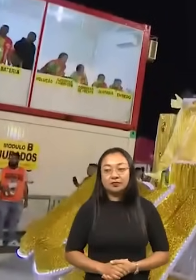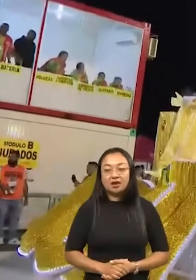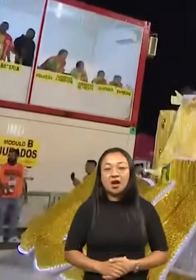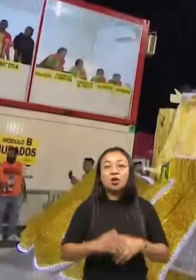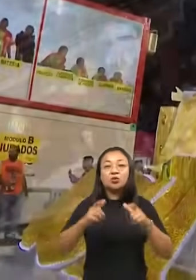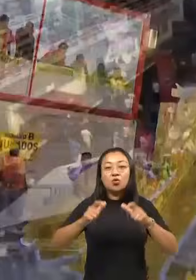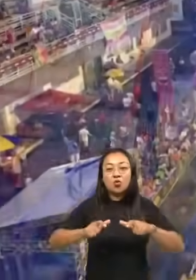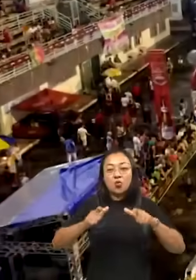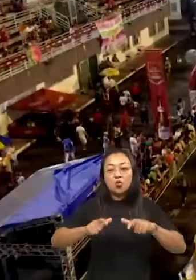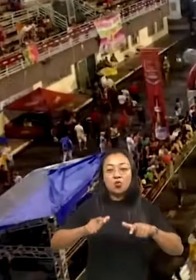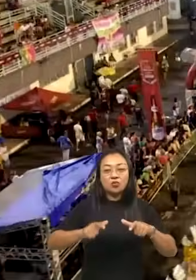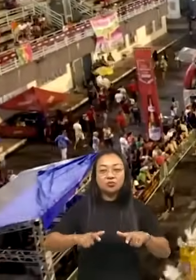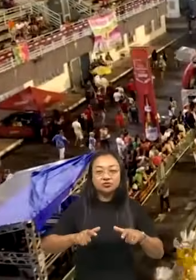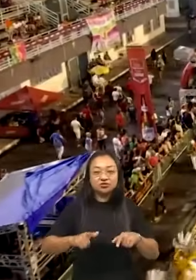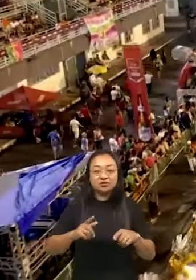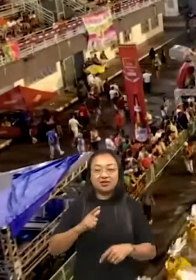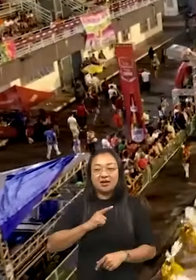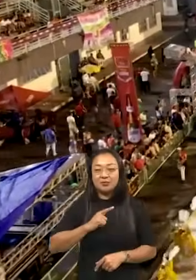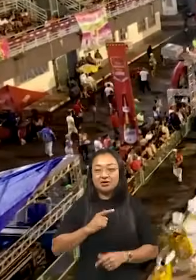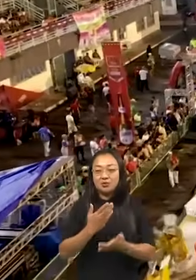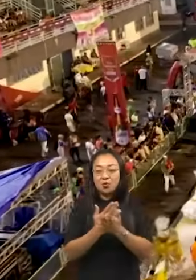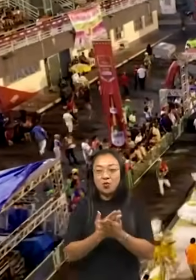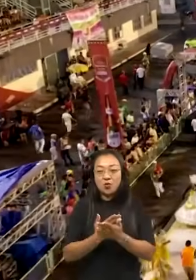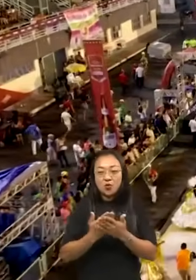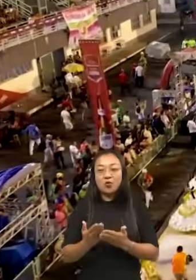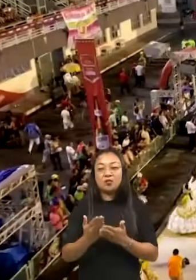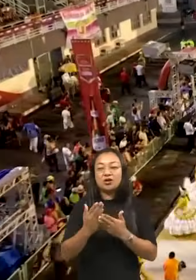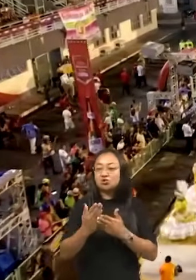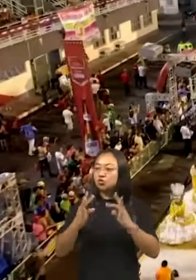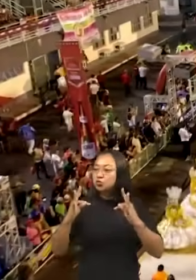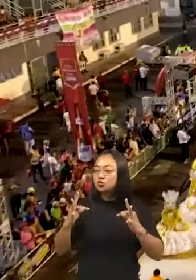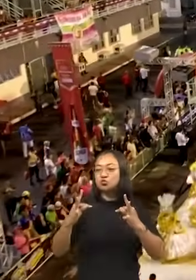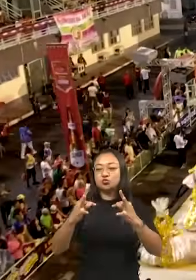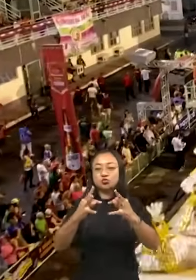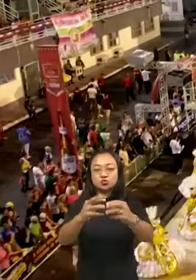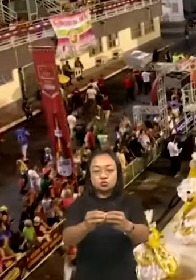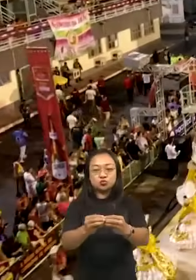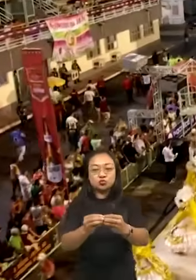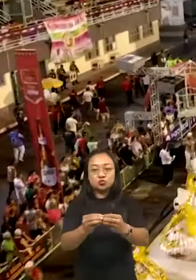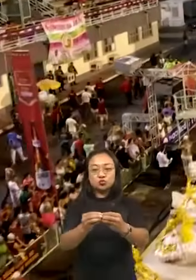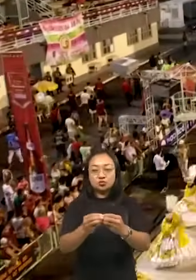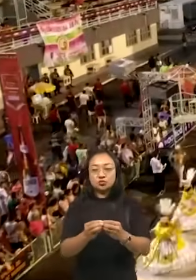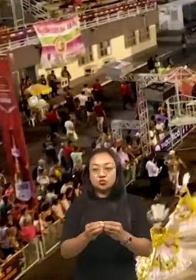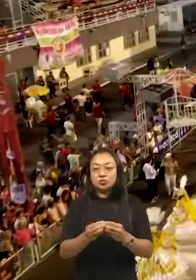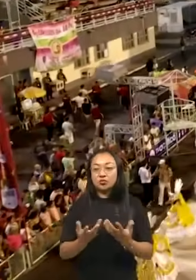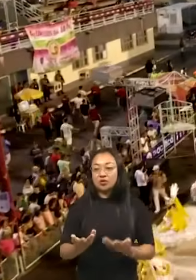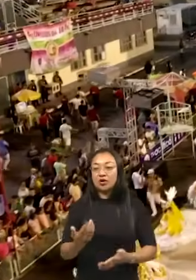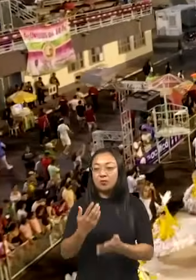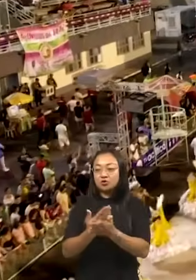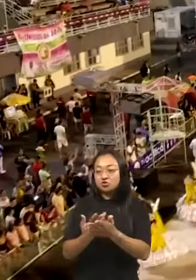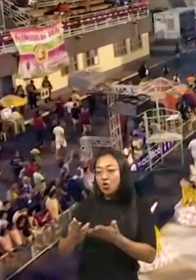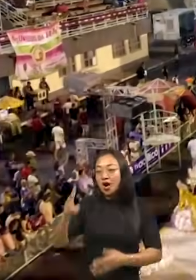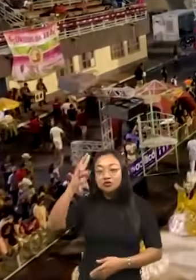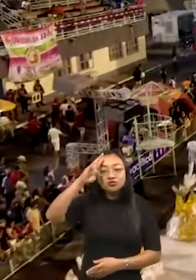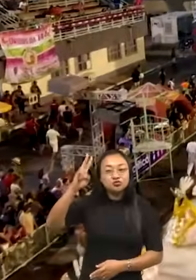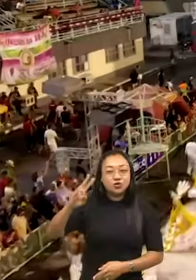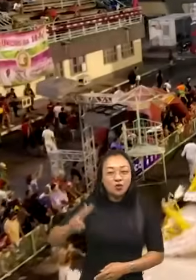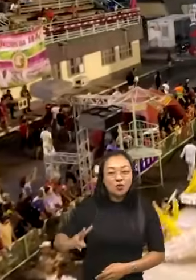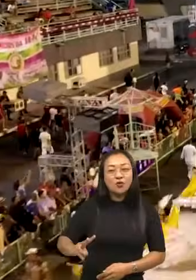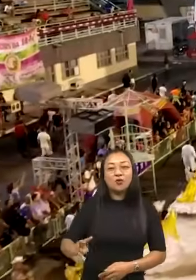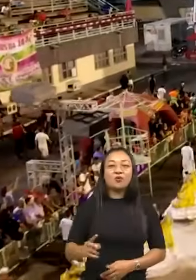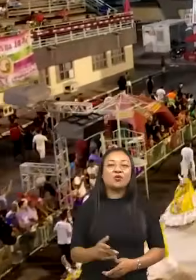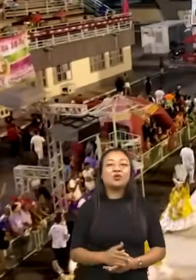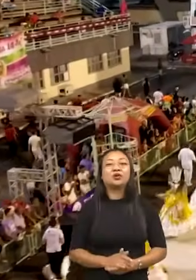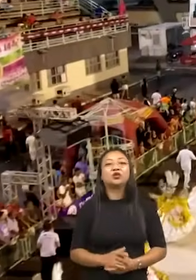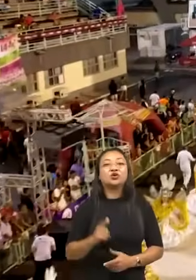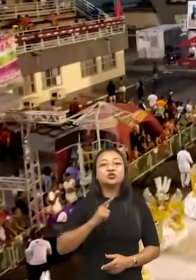onde começou, né? O princípio de tudo, o princípio de toda a nossa história. Então, aí